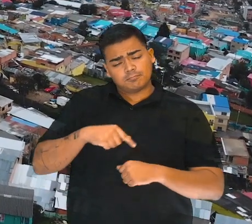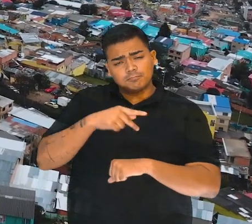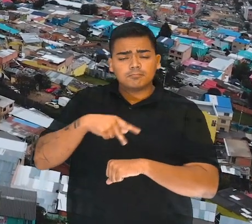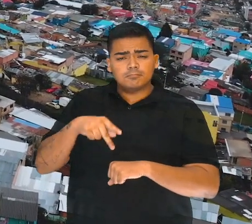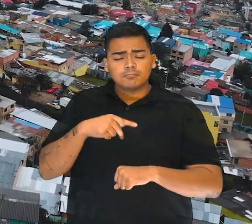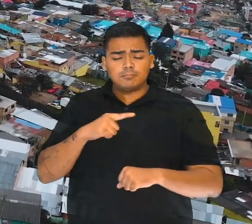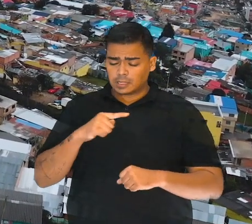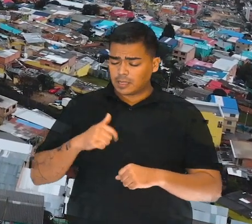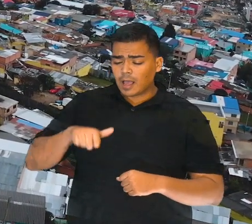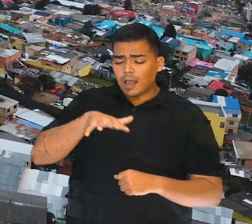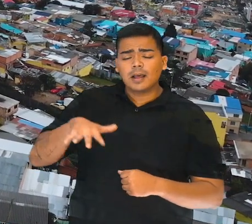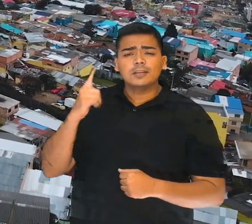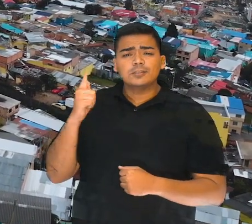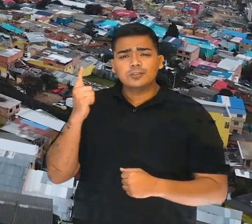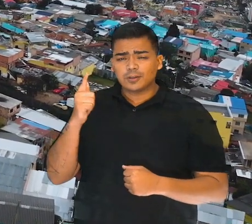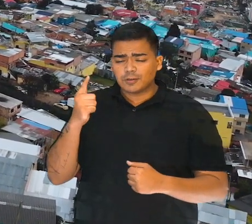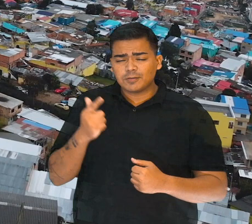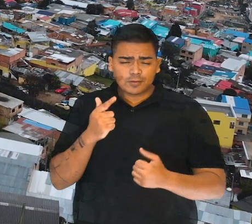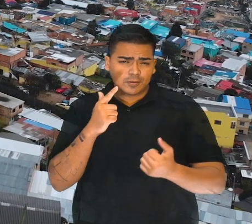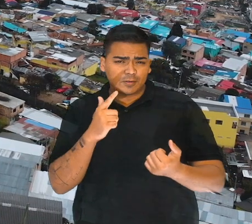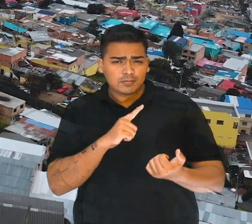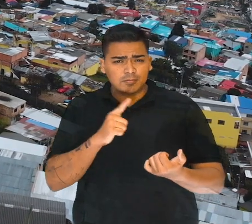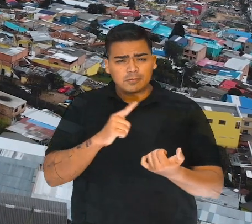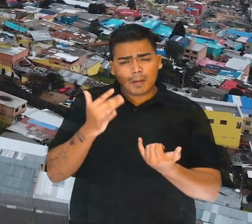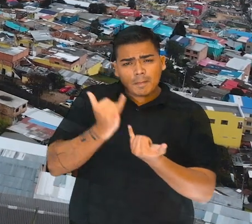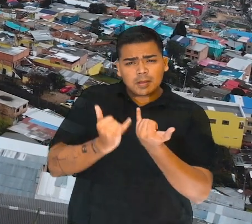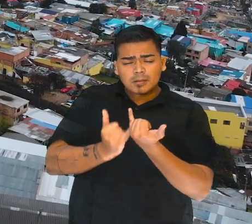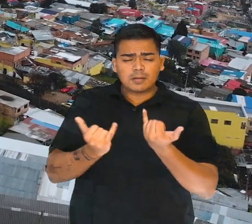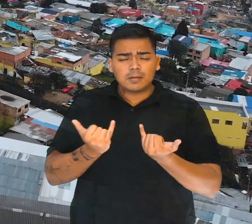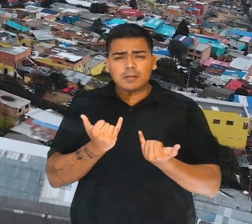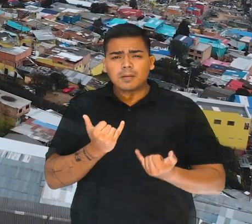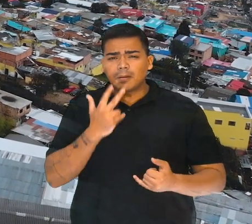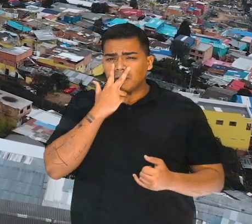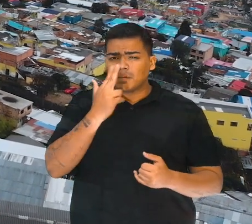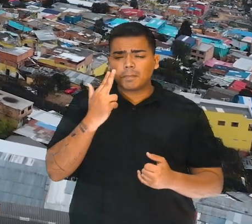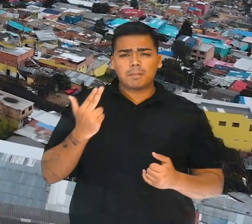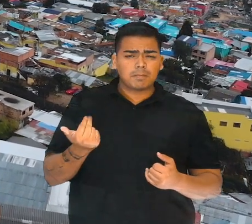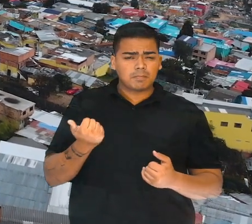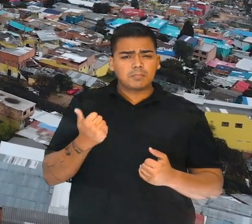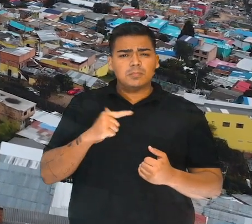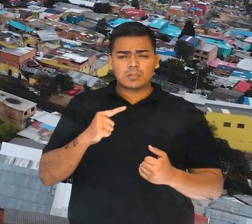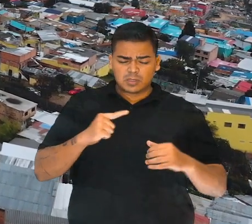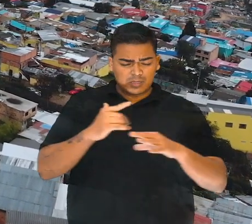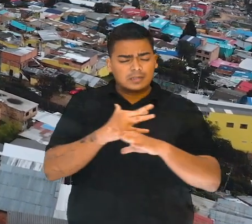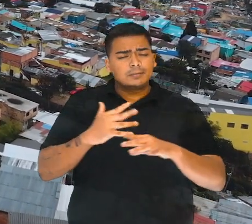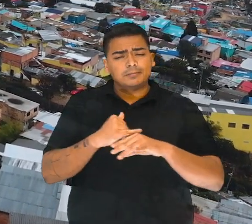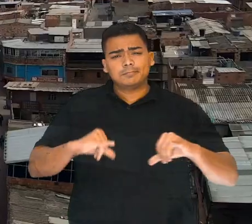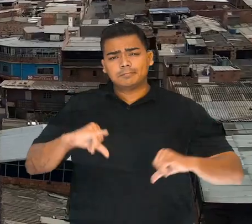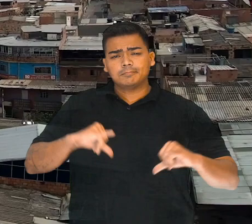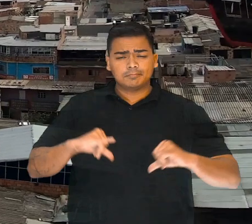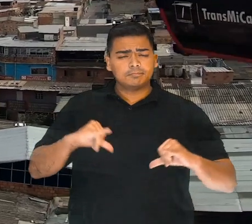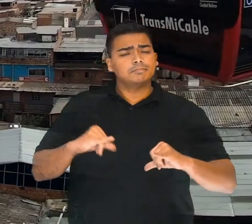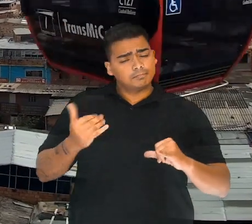é o que mais nos inspira. A geografia, ela é muito parecida, né? Medellín é cheia de morros, né? Parece muito o Rio de Janeiro, e é uma cidade que